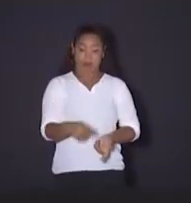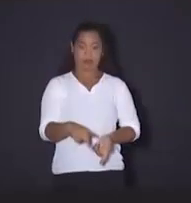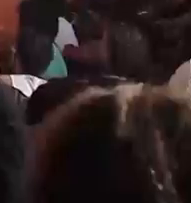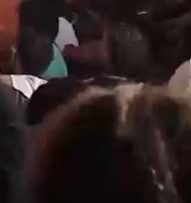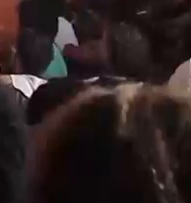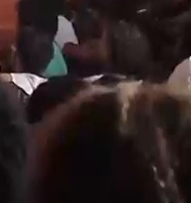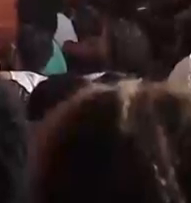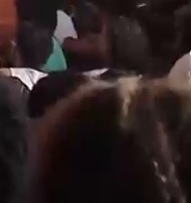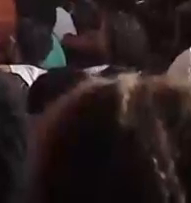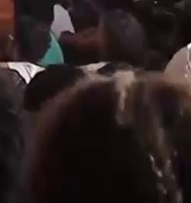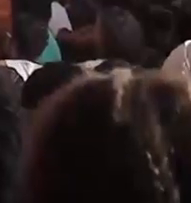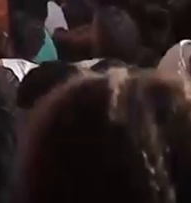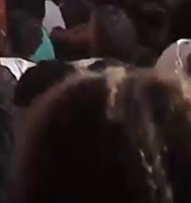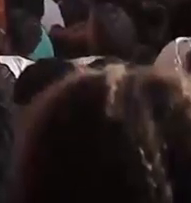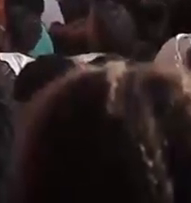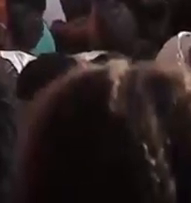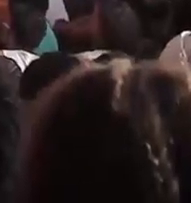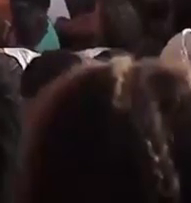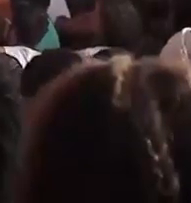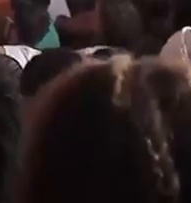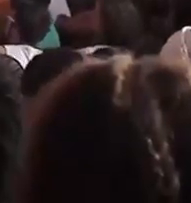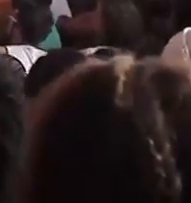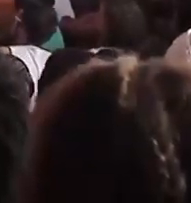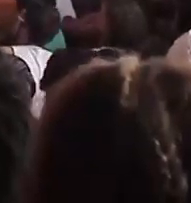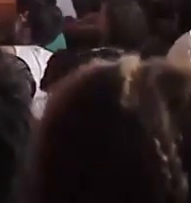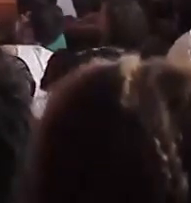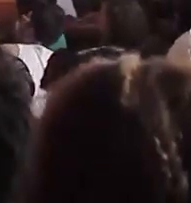dança da rua, de rua de Salvador.